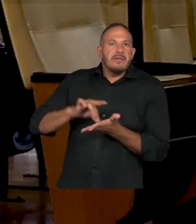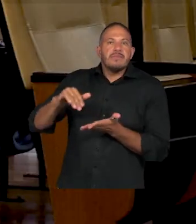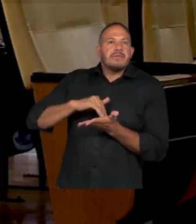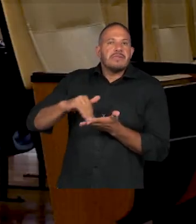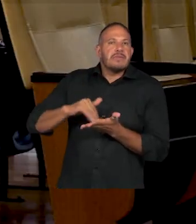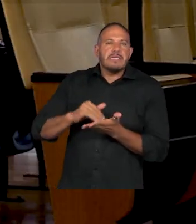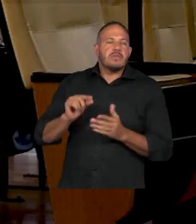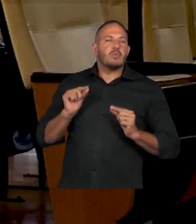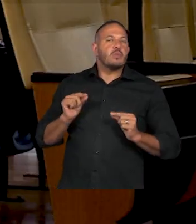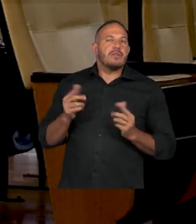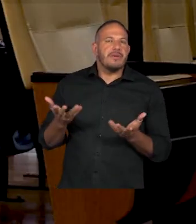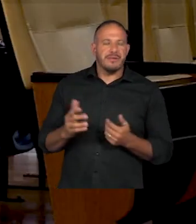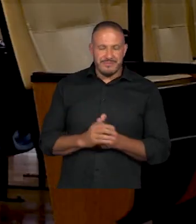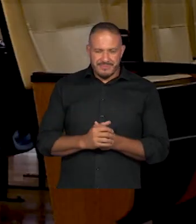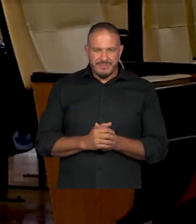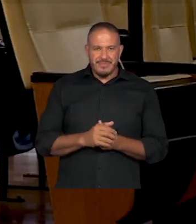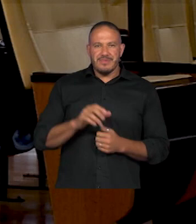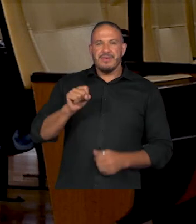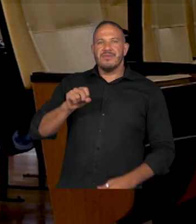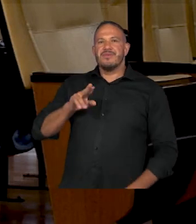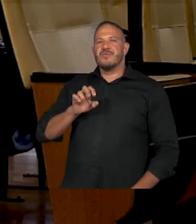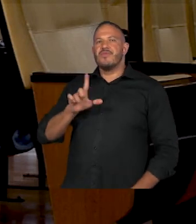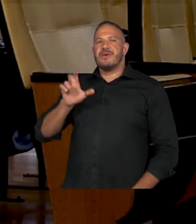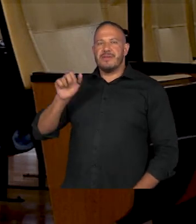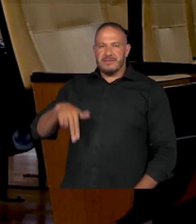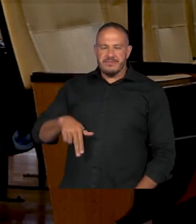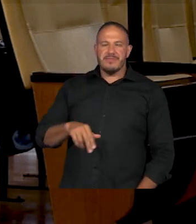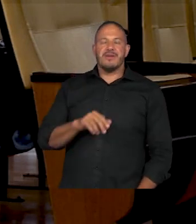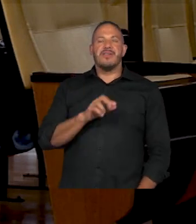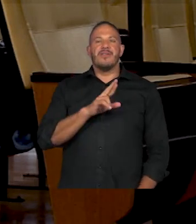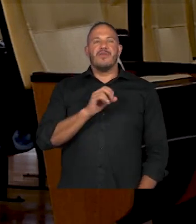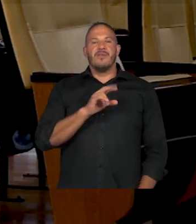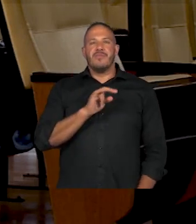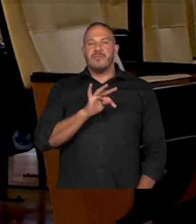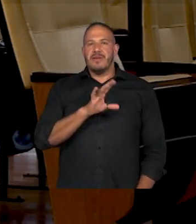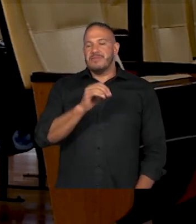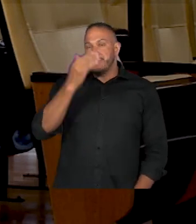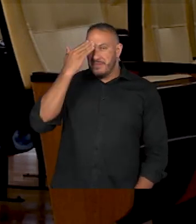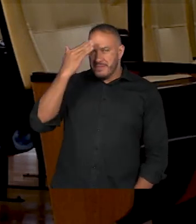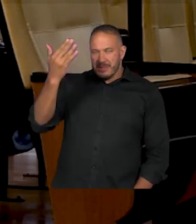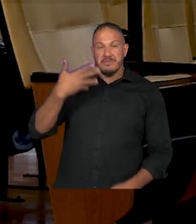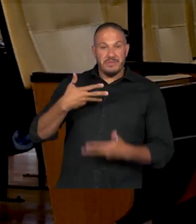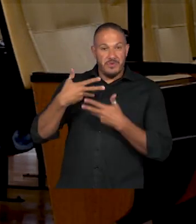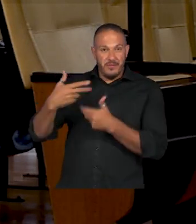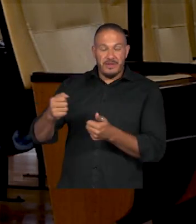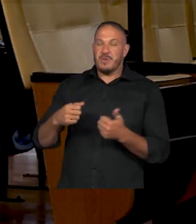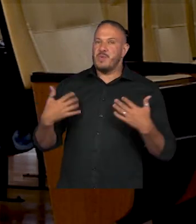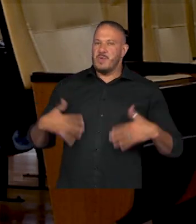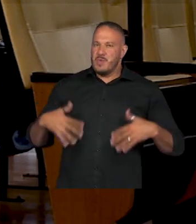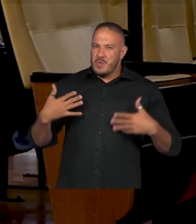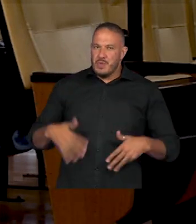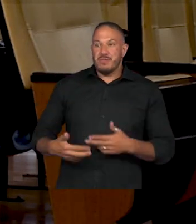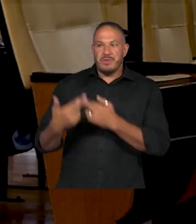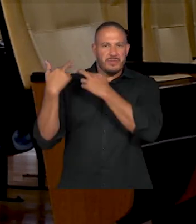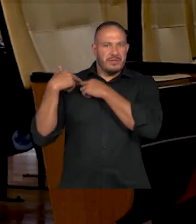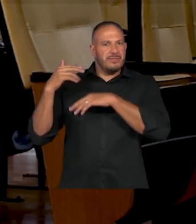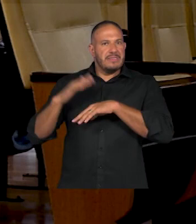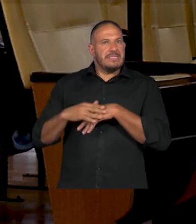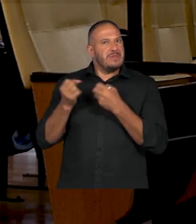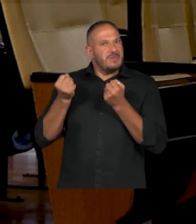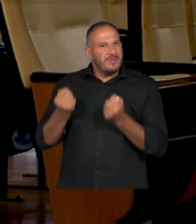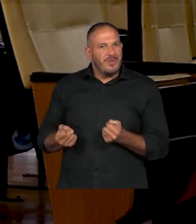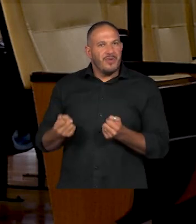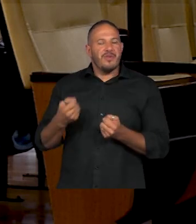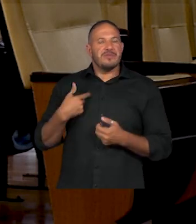Suelen, Roberto, primeiramente, obrigada pelo convite. É uma responsabilidade muito grande vir aqui hoje representando